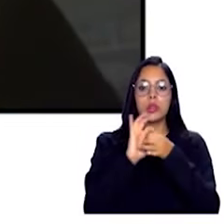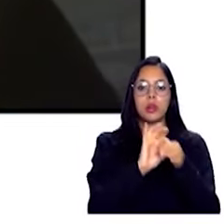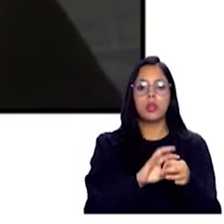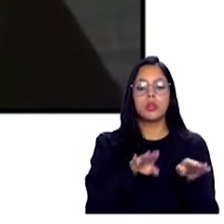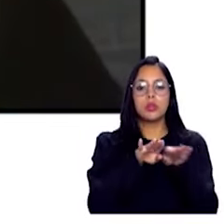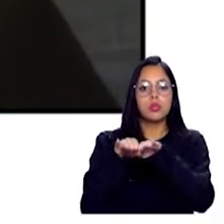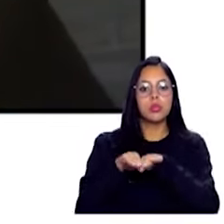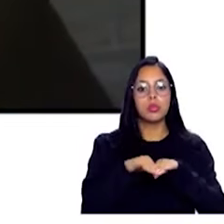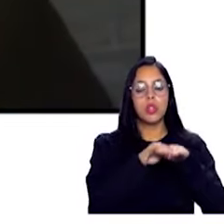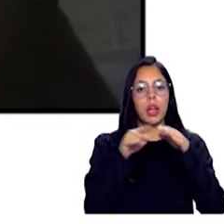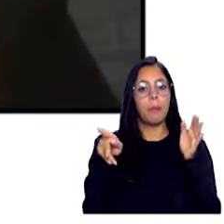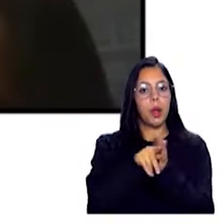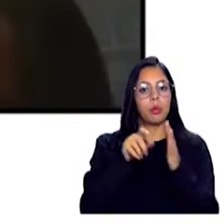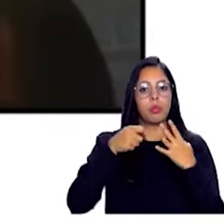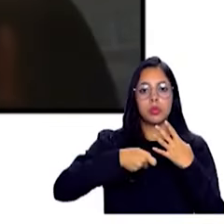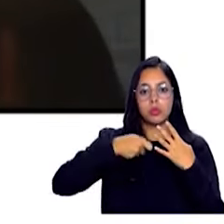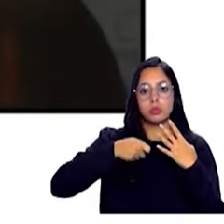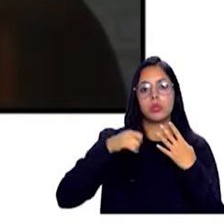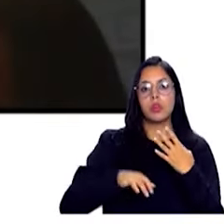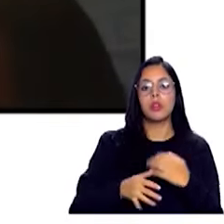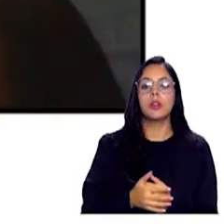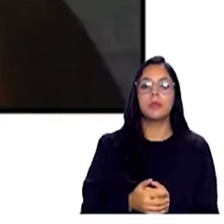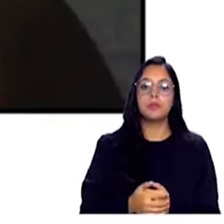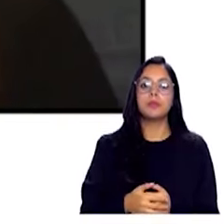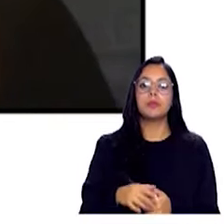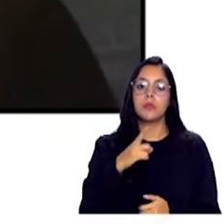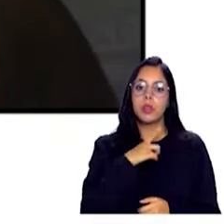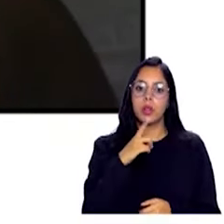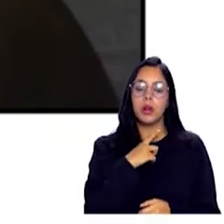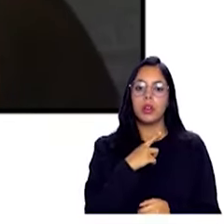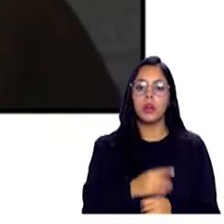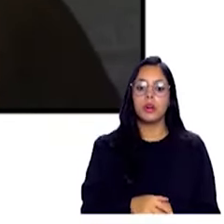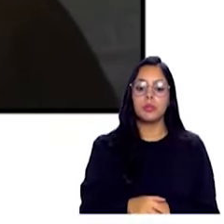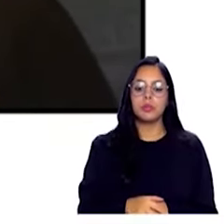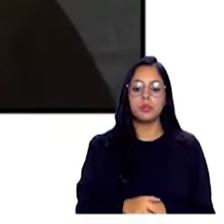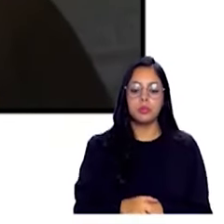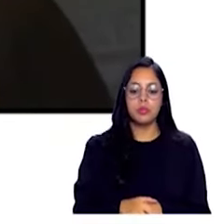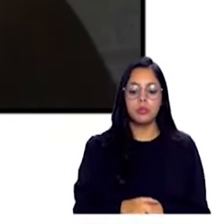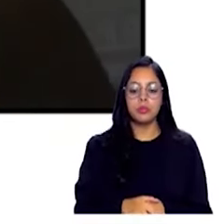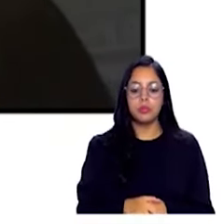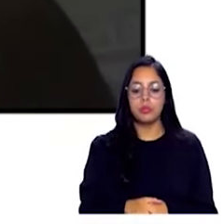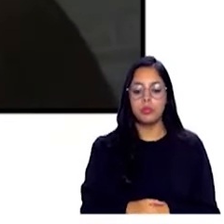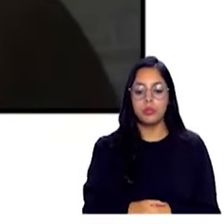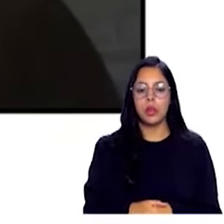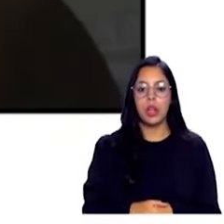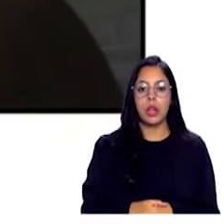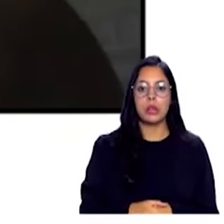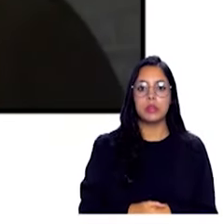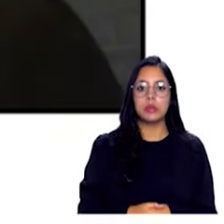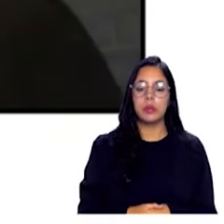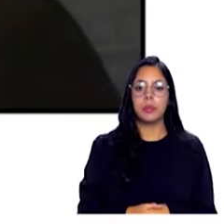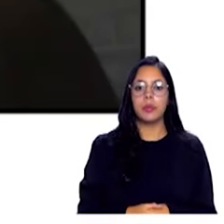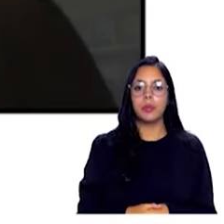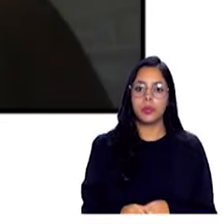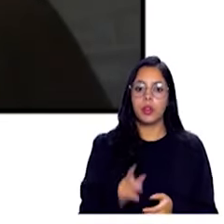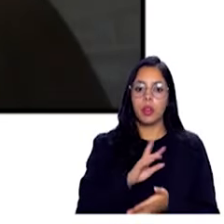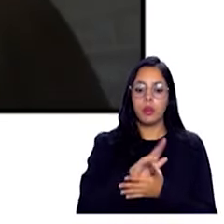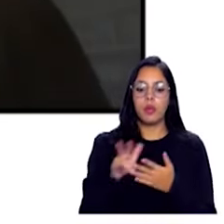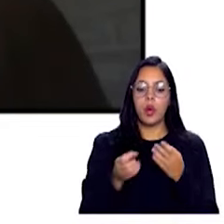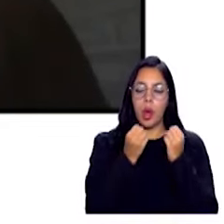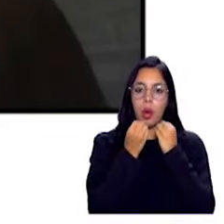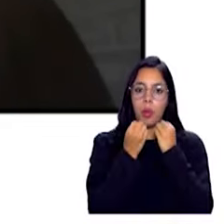da jurisprudência existe é claro a função nofil eh se se privilegia também o US de